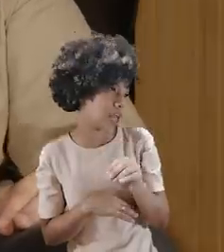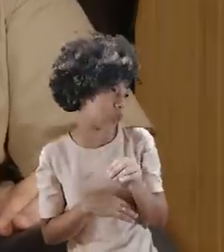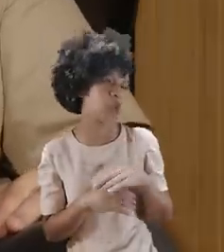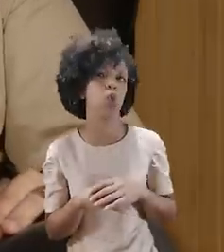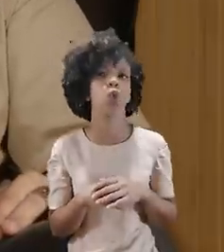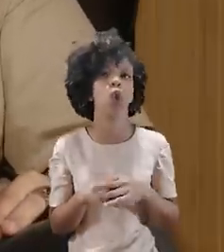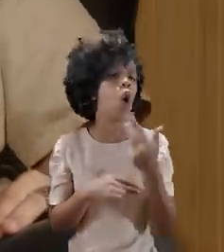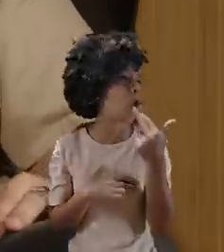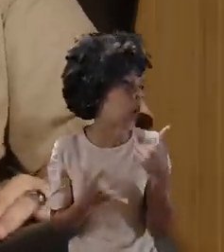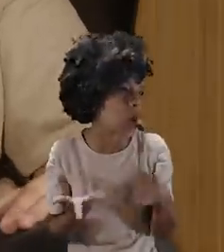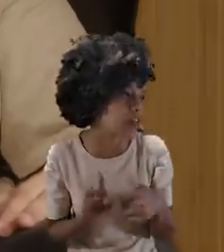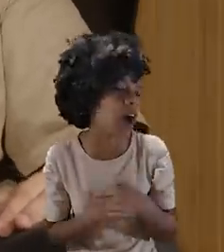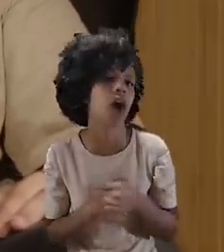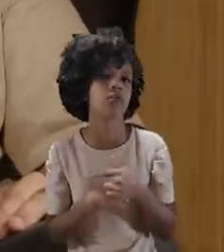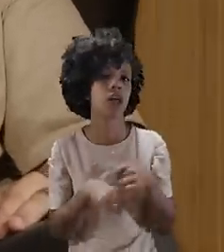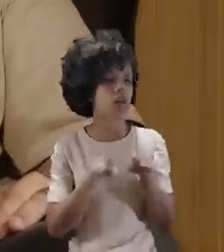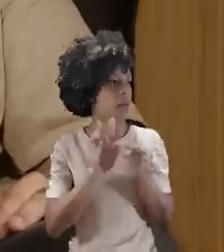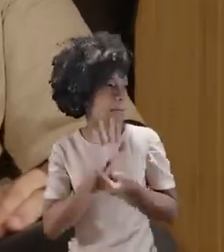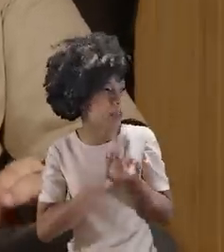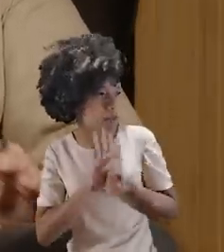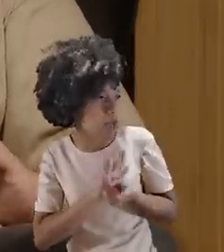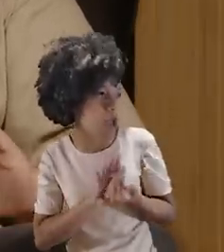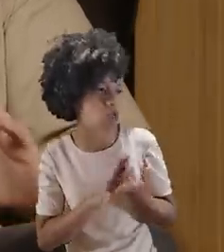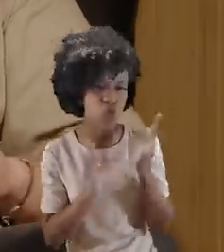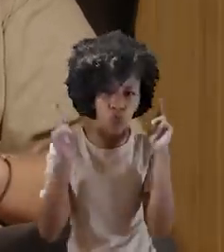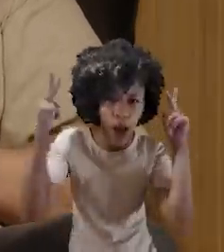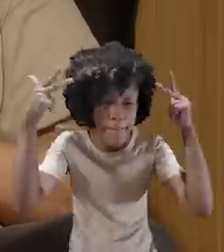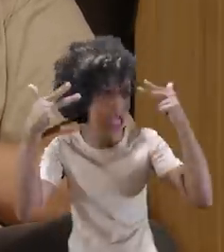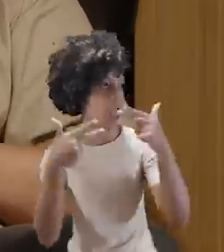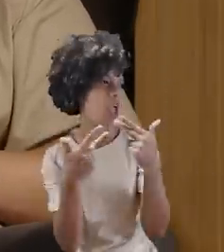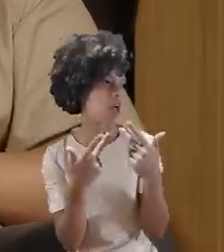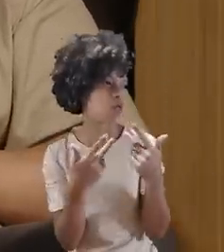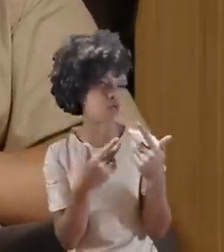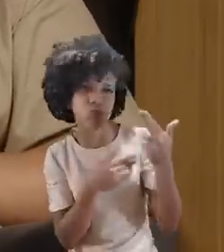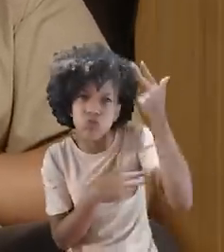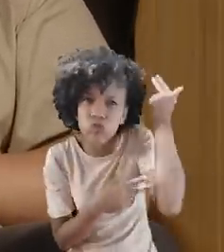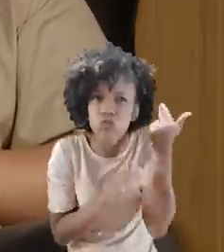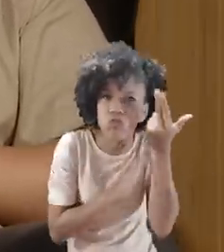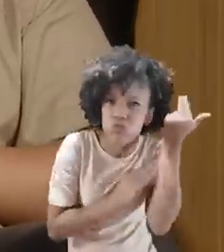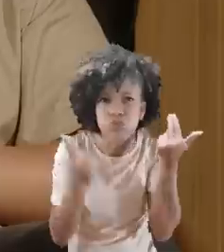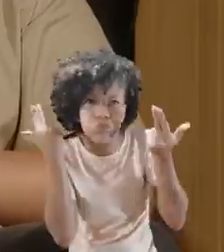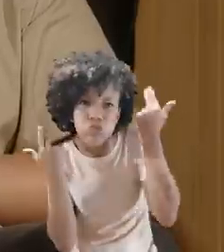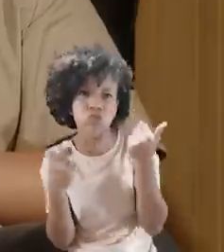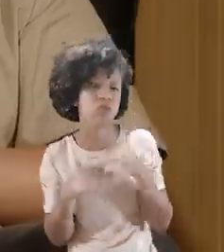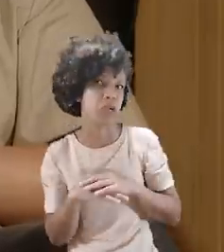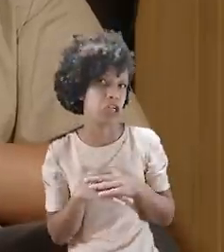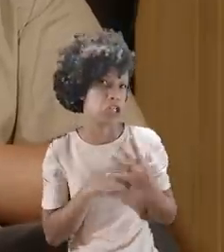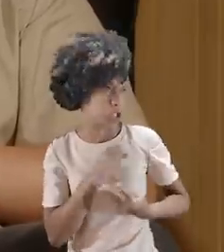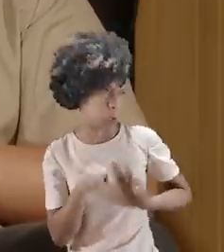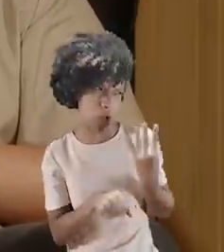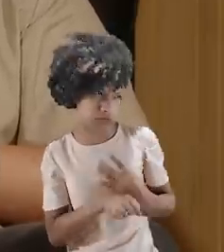Você vem muito colorido com bastante desenho não não eu acho que assim de